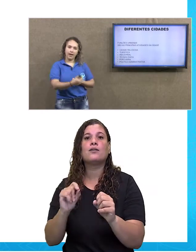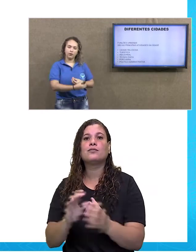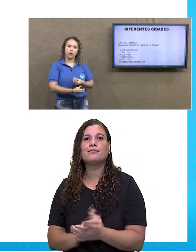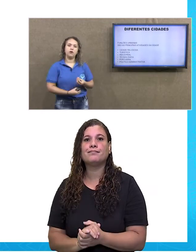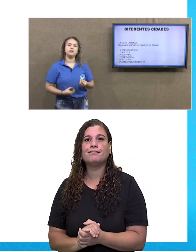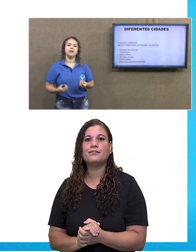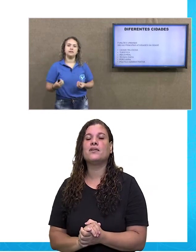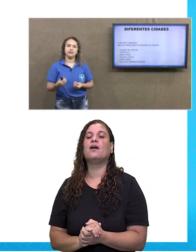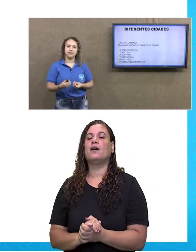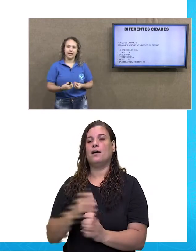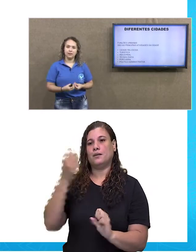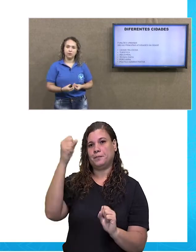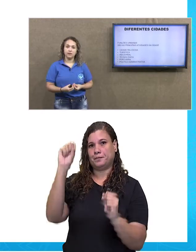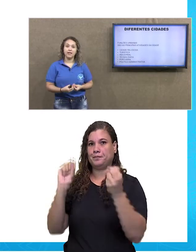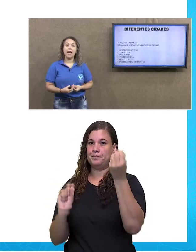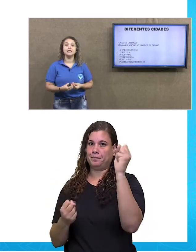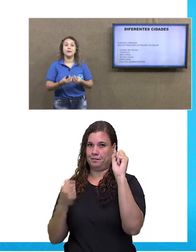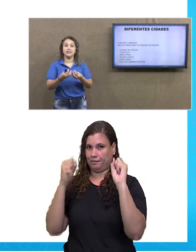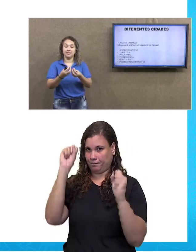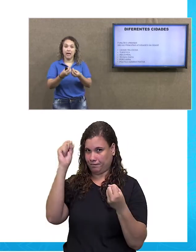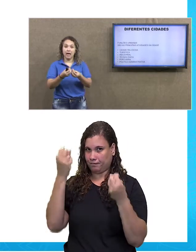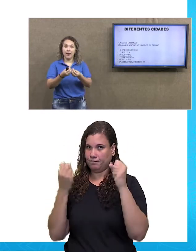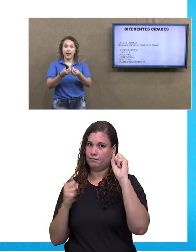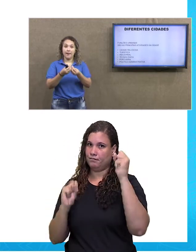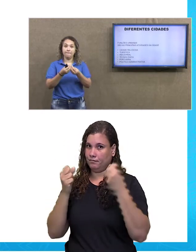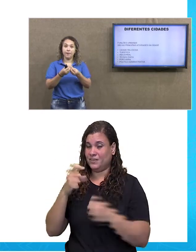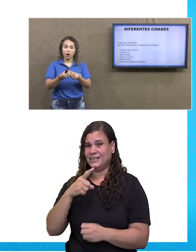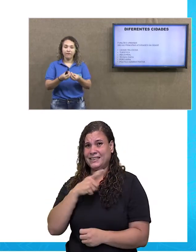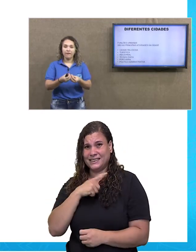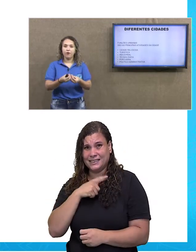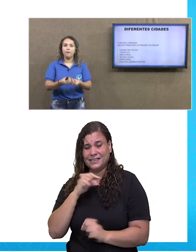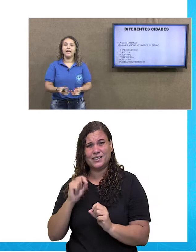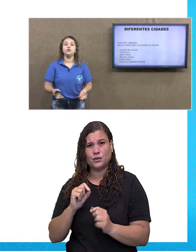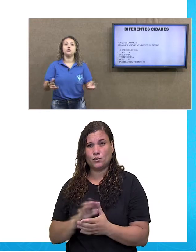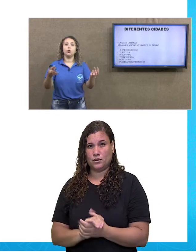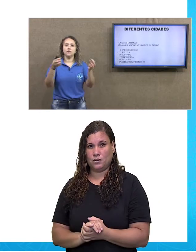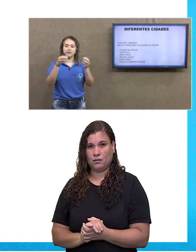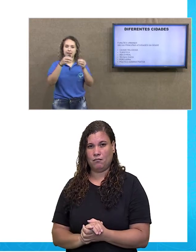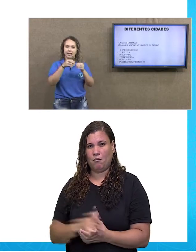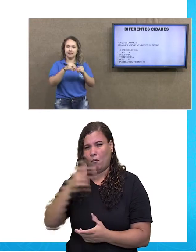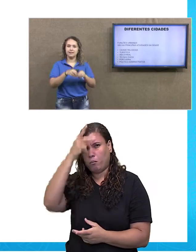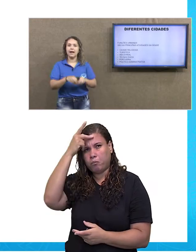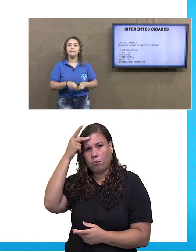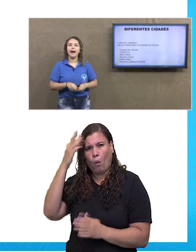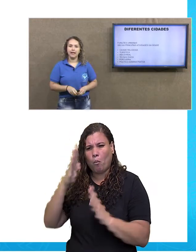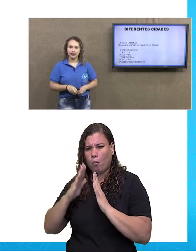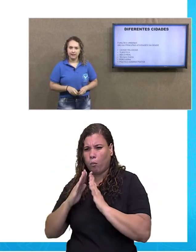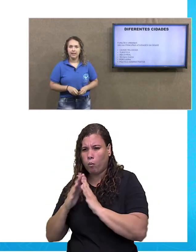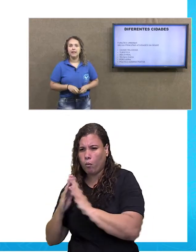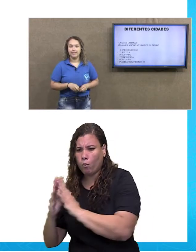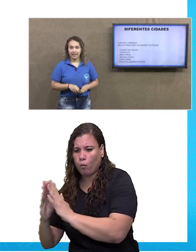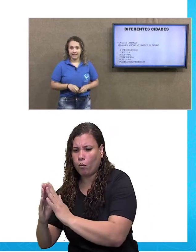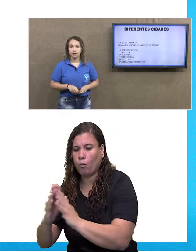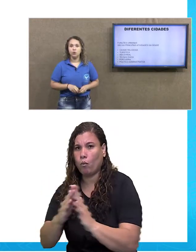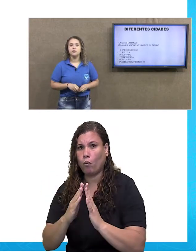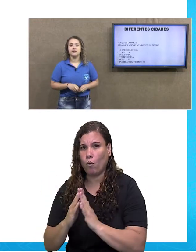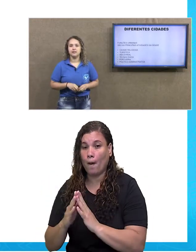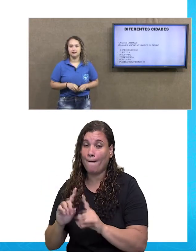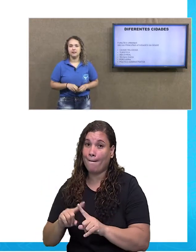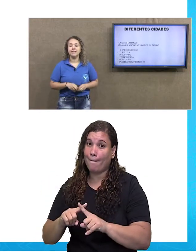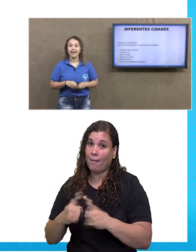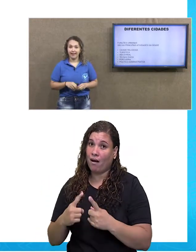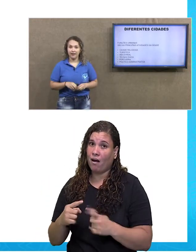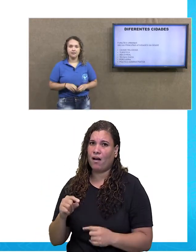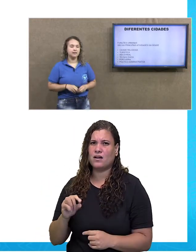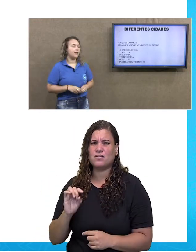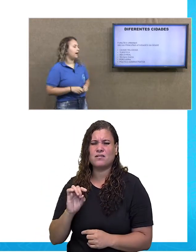ao redor dessas cidades industriais, mas provavelmente todas elas trabalhem nas indústrias